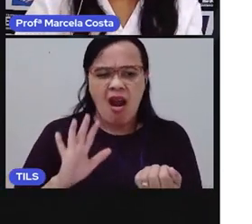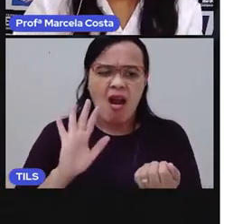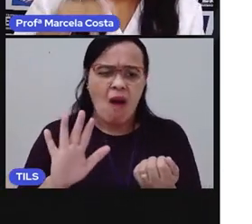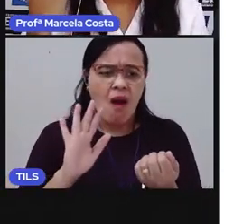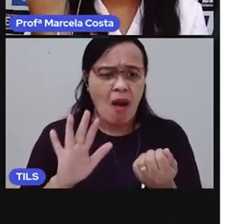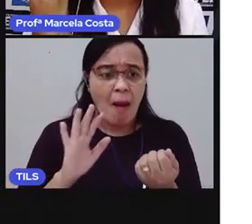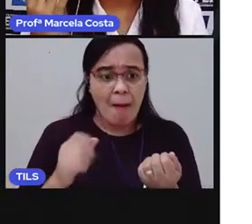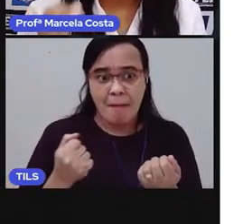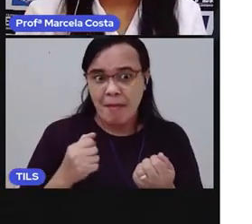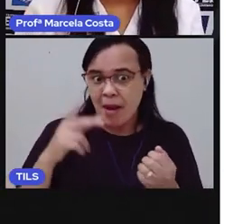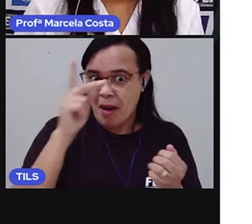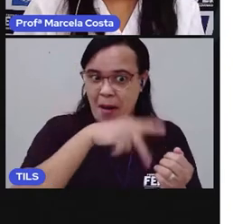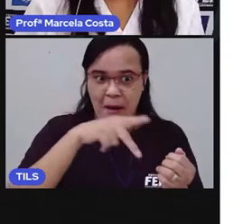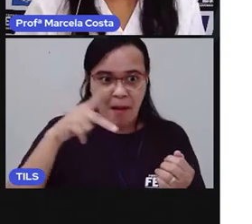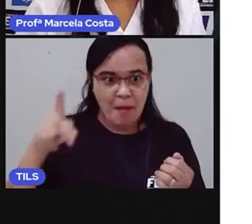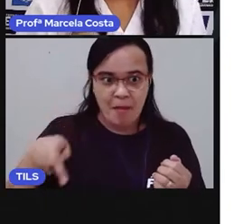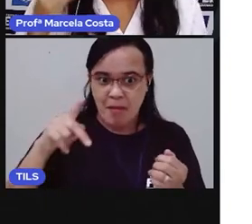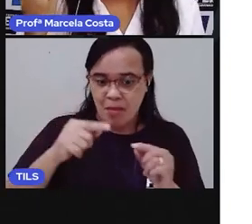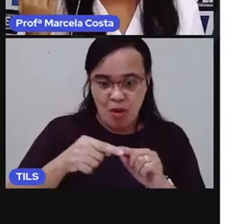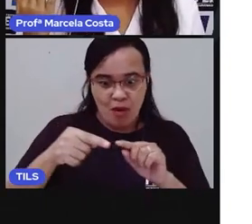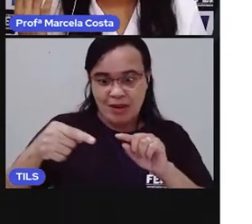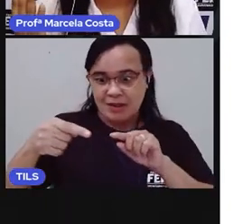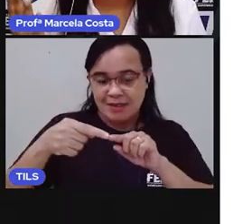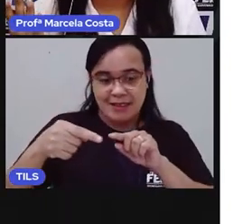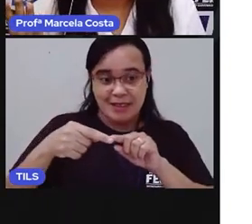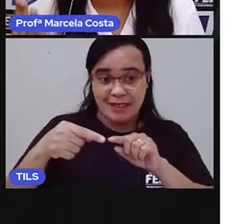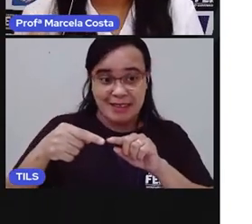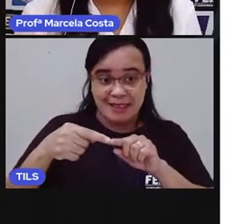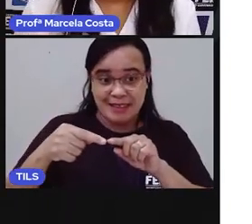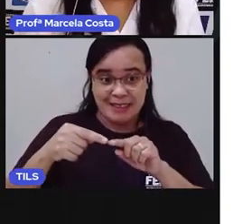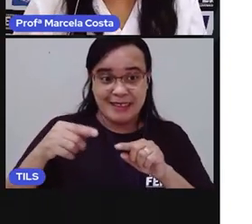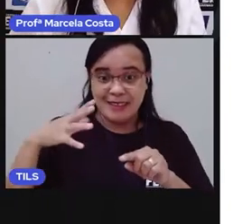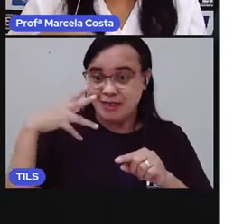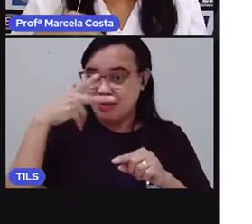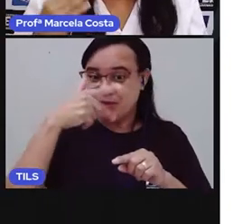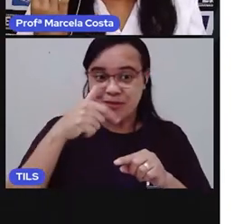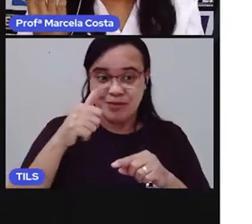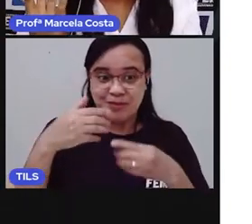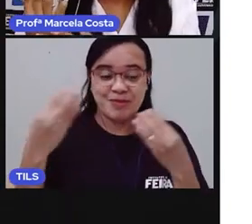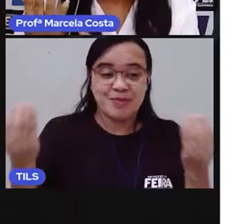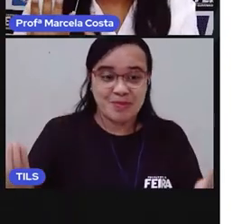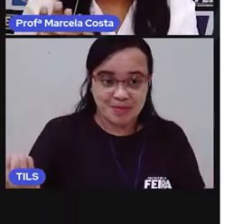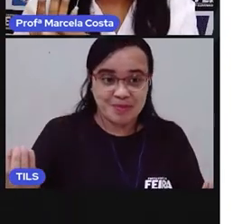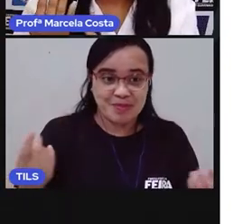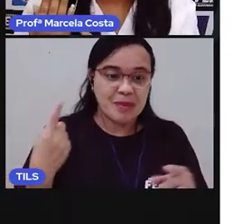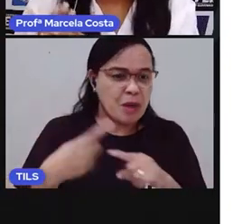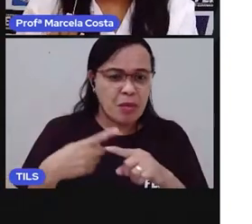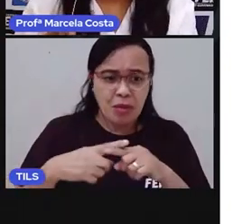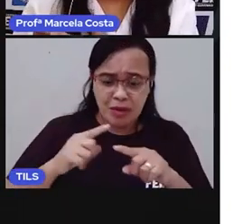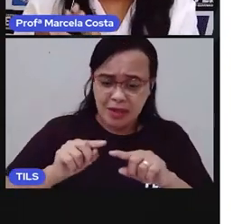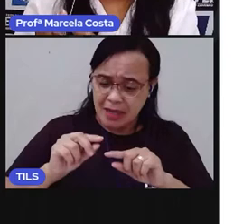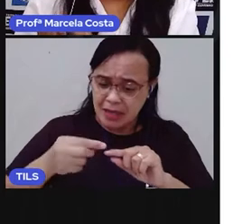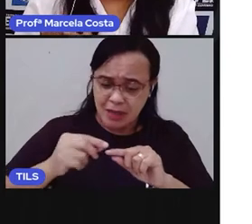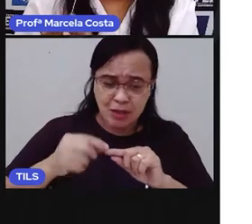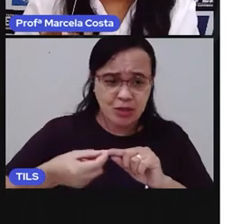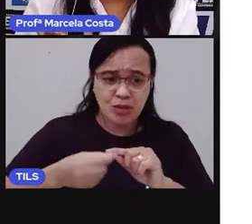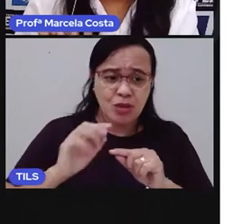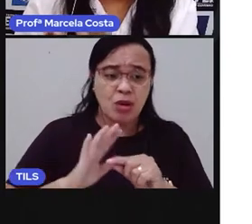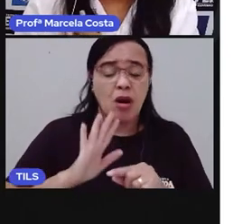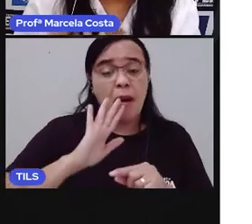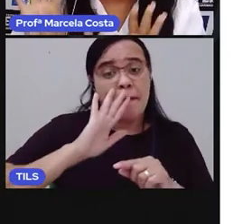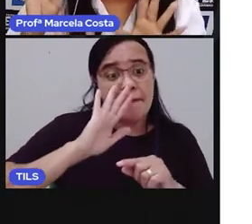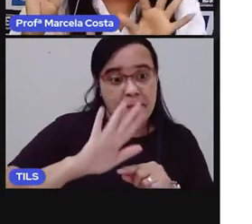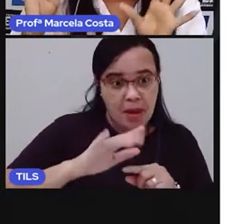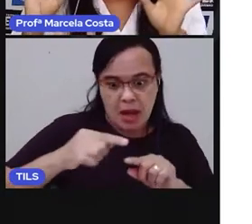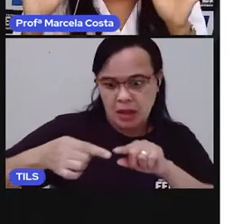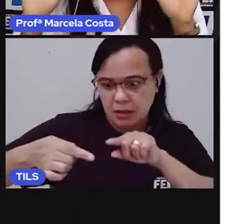a Pró tem umas unhas grandes. Por que que a Pró também não corta as unhas? Minhas unhas são maiores, mas a gente cuida